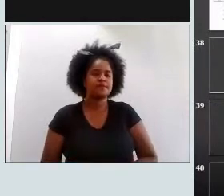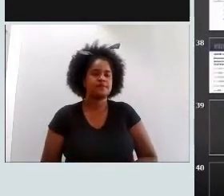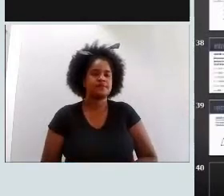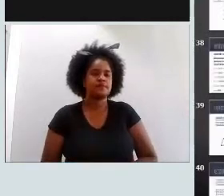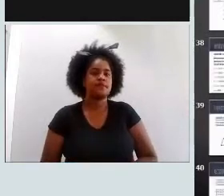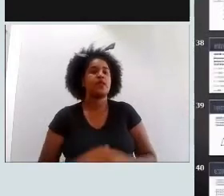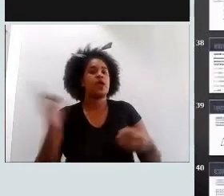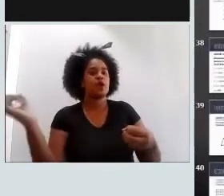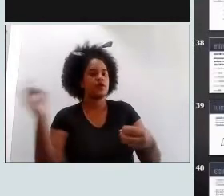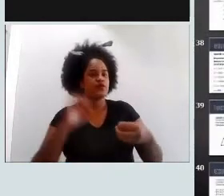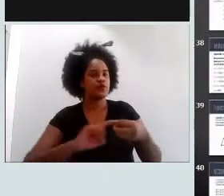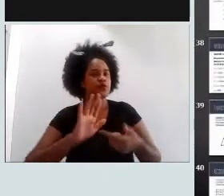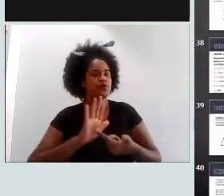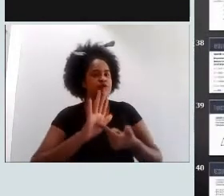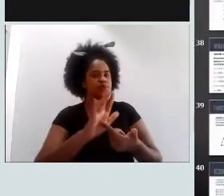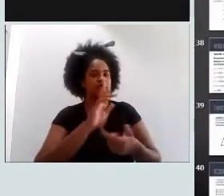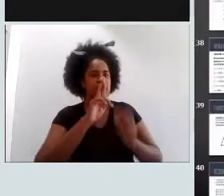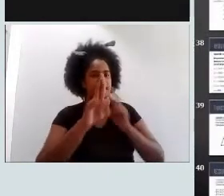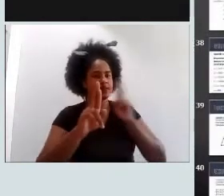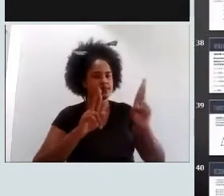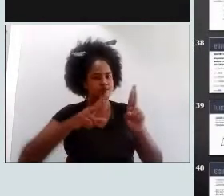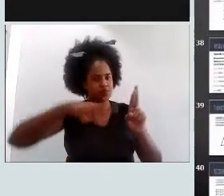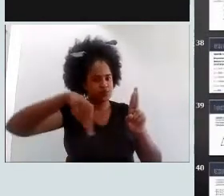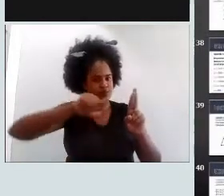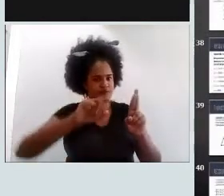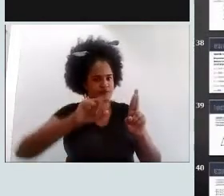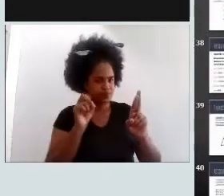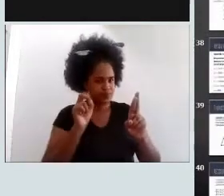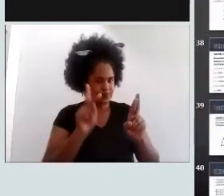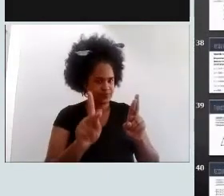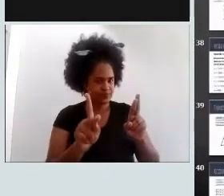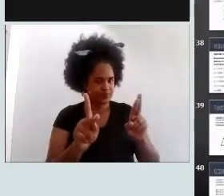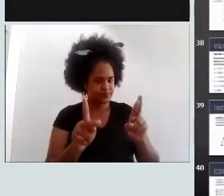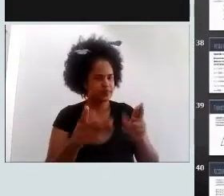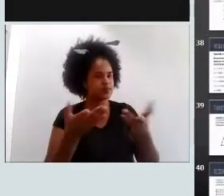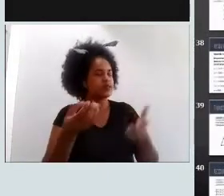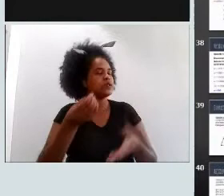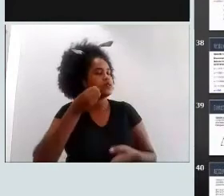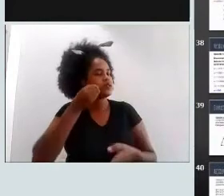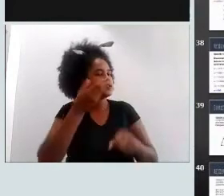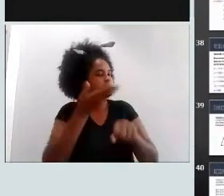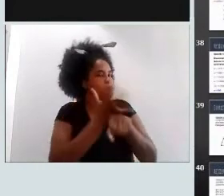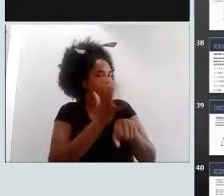para mostrarem a resposta para vocês. Vão aí exercitando.